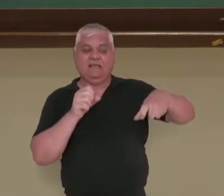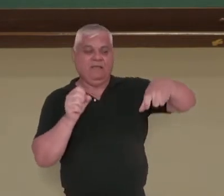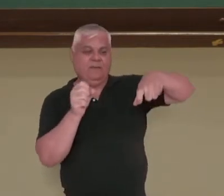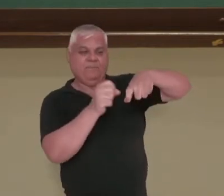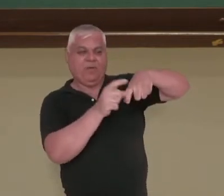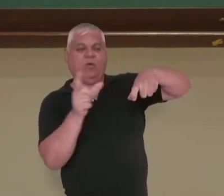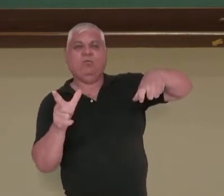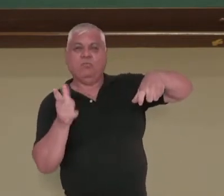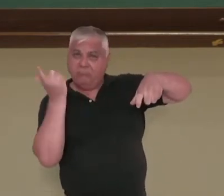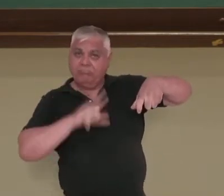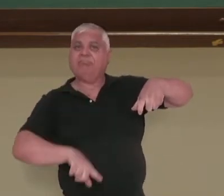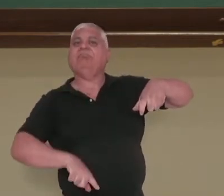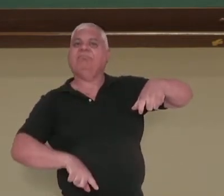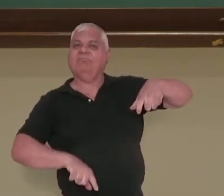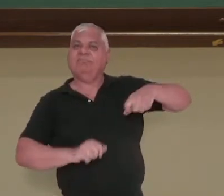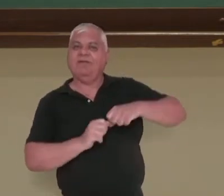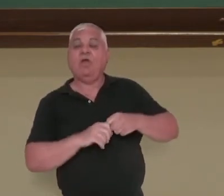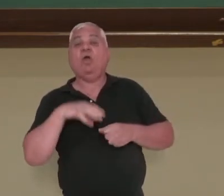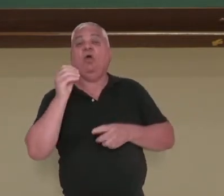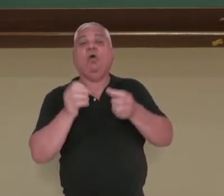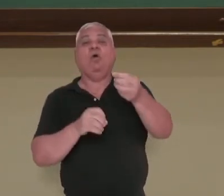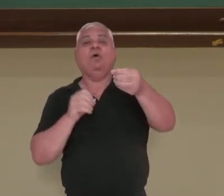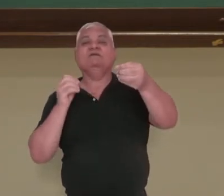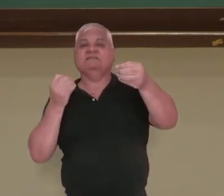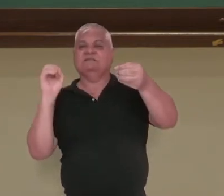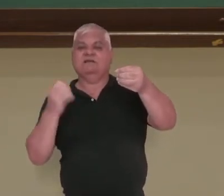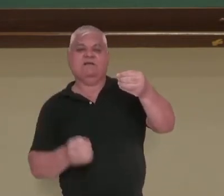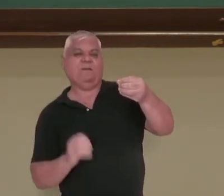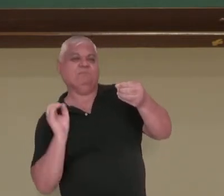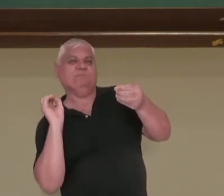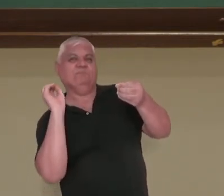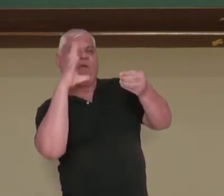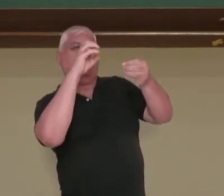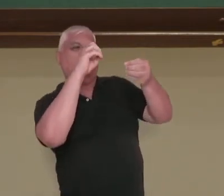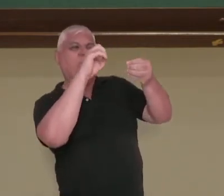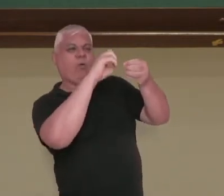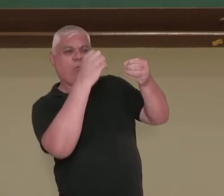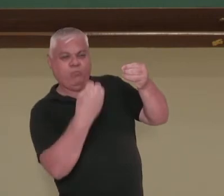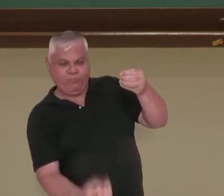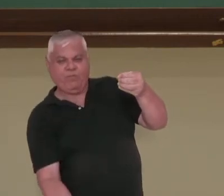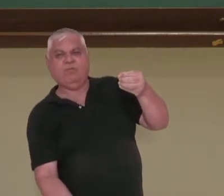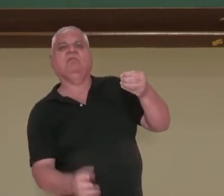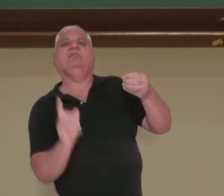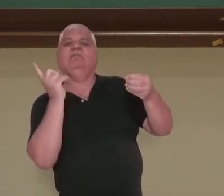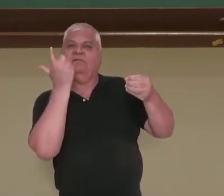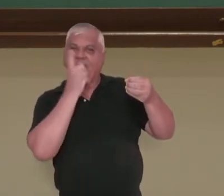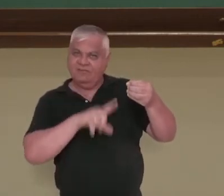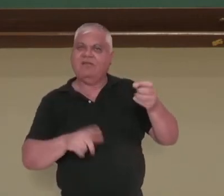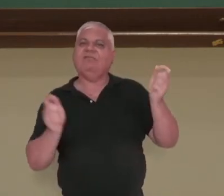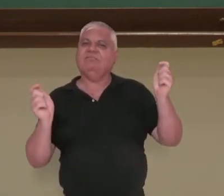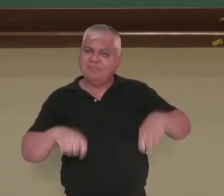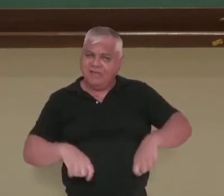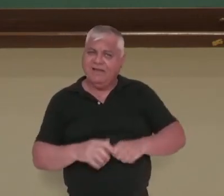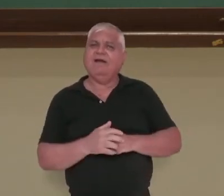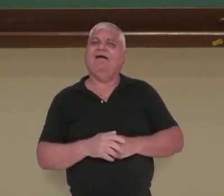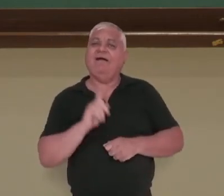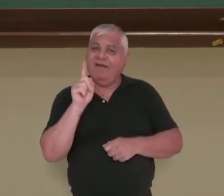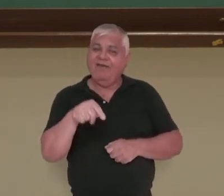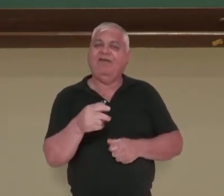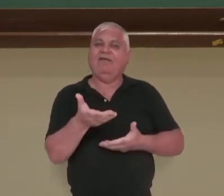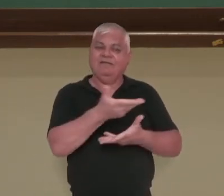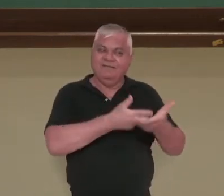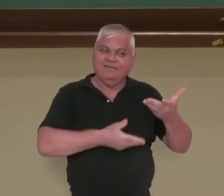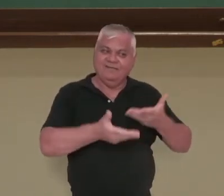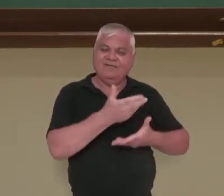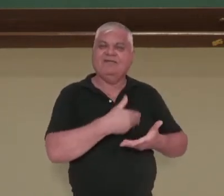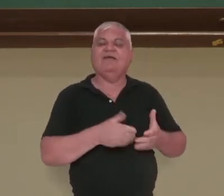está valendo. Ou a bola não entrou na cesta, mas tocou no aro, tocou na tabela, então também está valendo um ponto ali. Isso